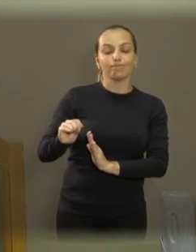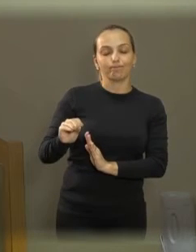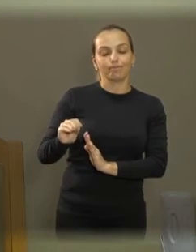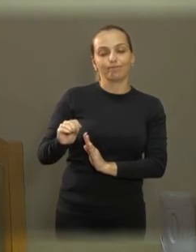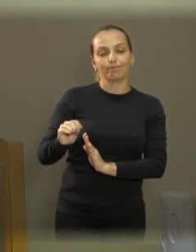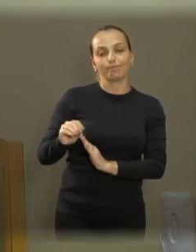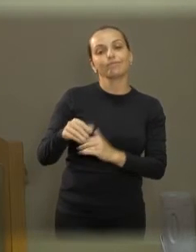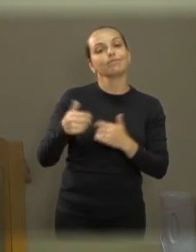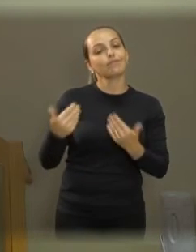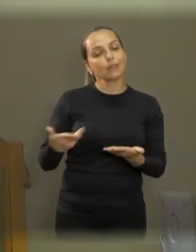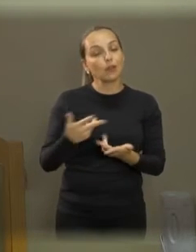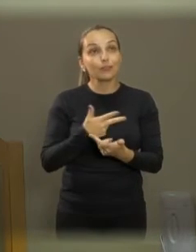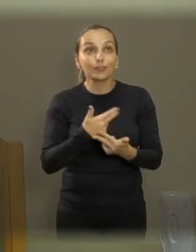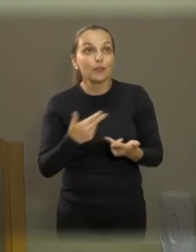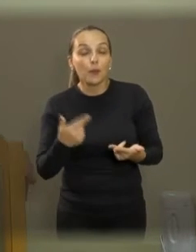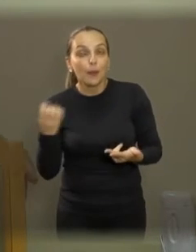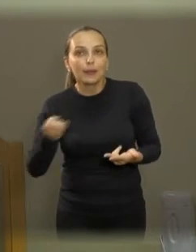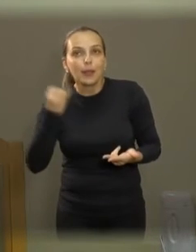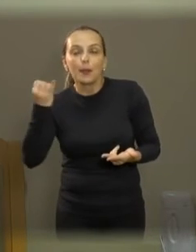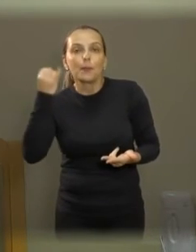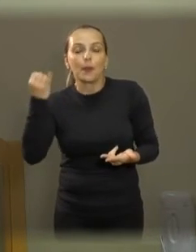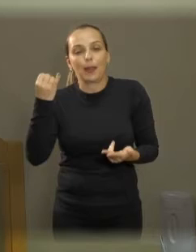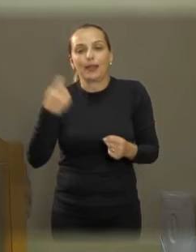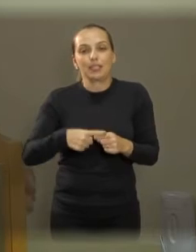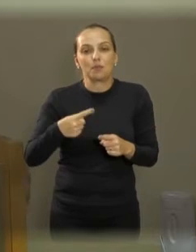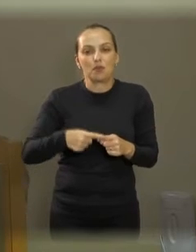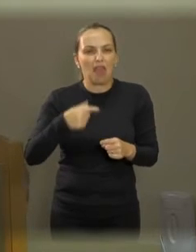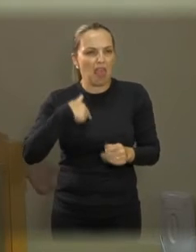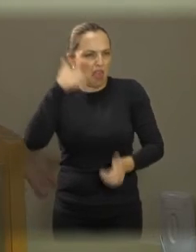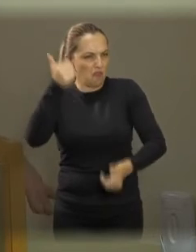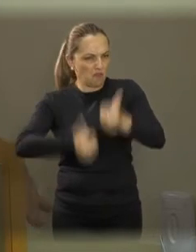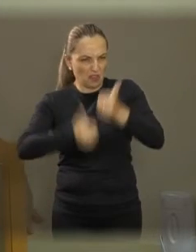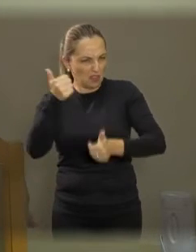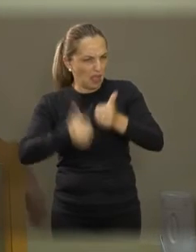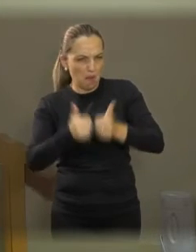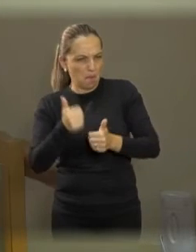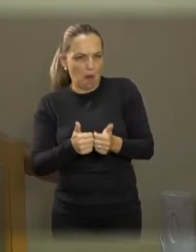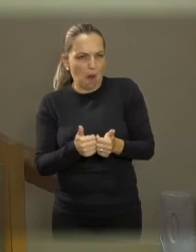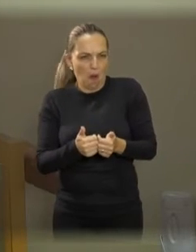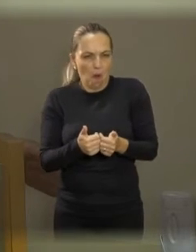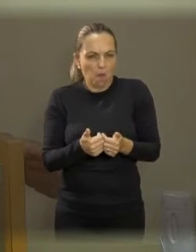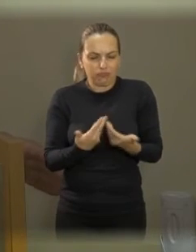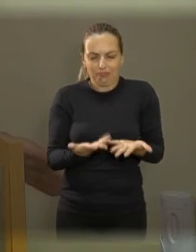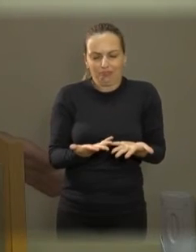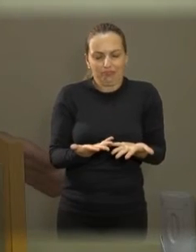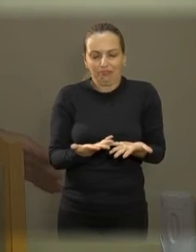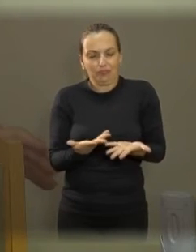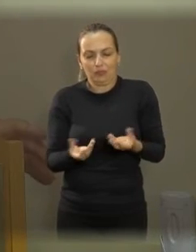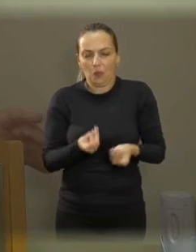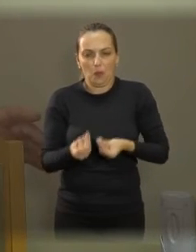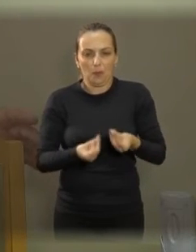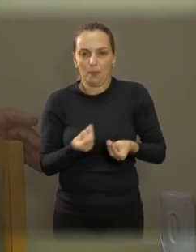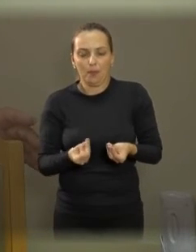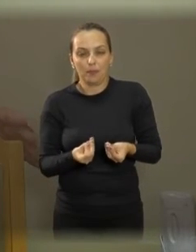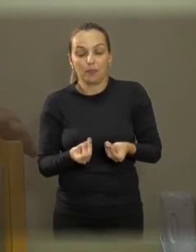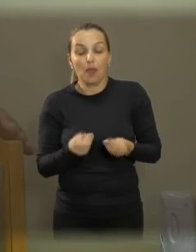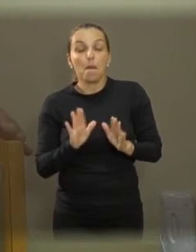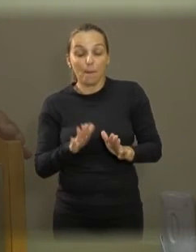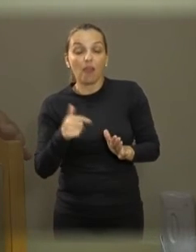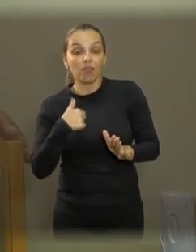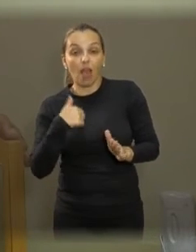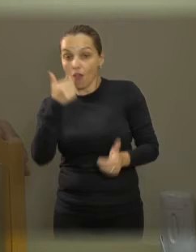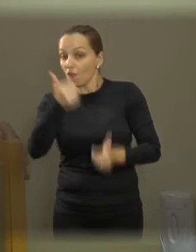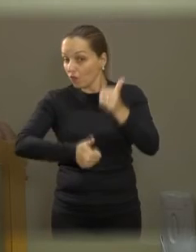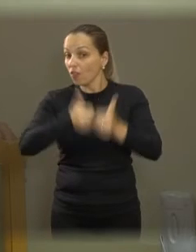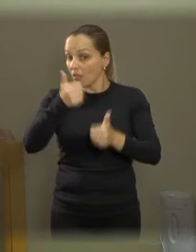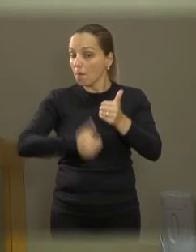que é importante, porque ninguém vai... Você jogar futebol, você não tem cara de quem joga futebol, né? Mas eu jogava e